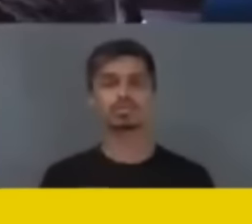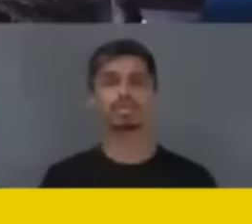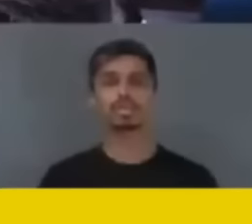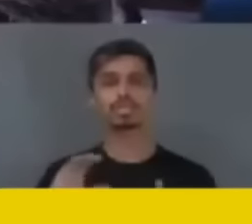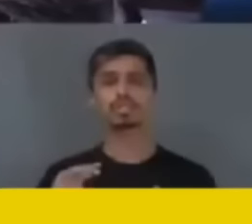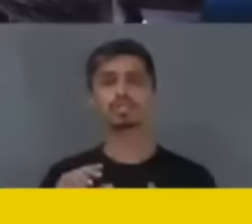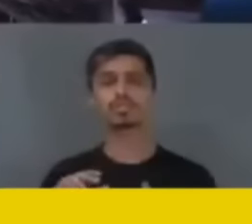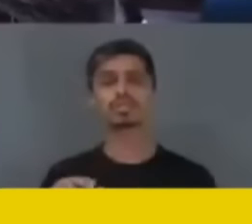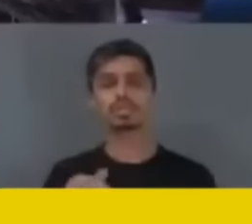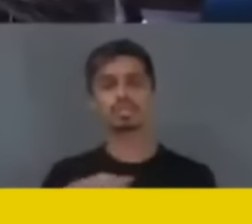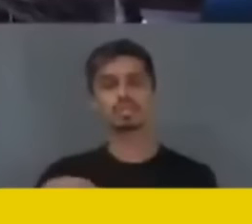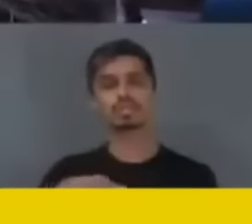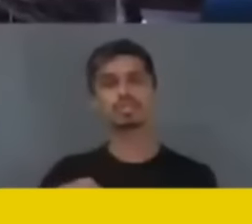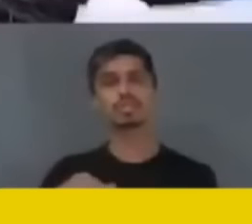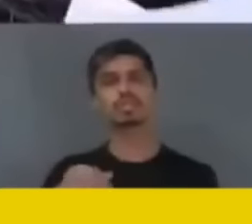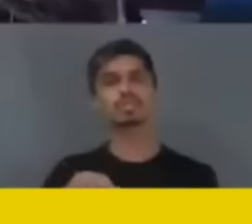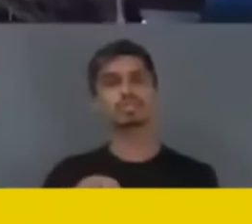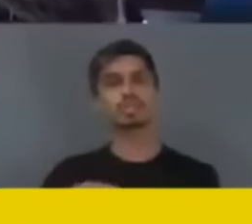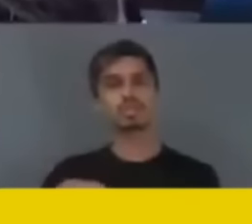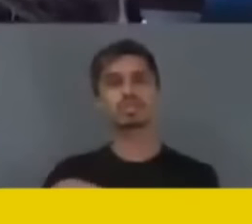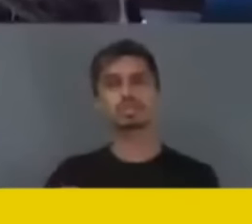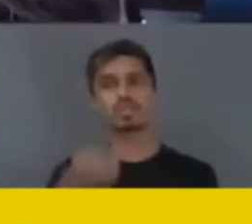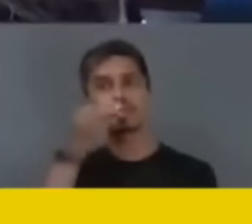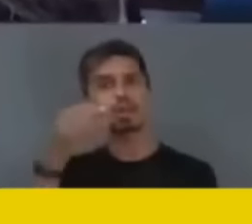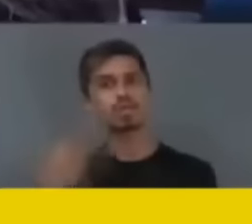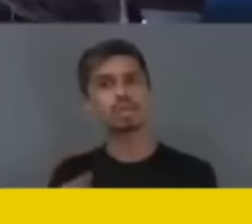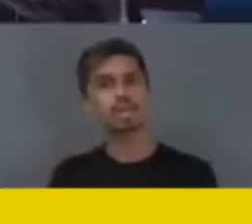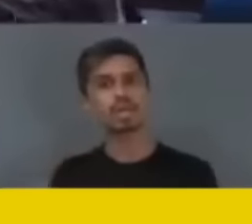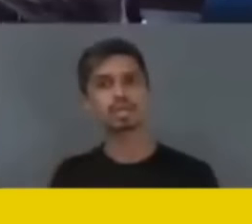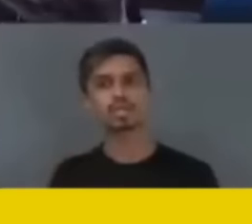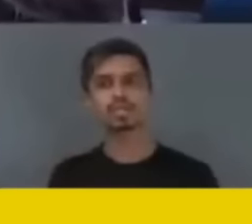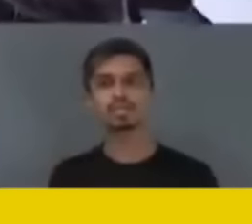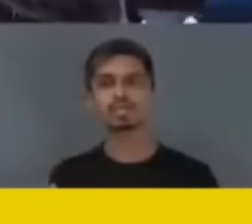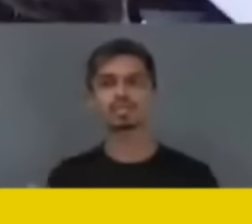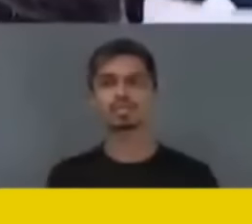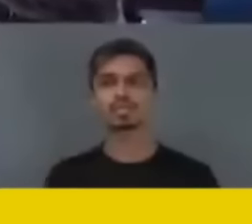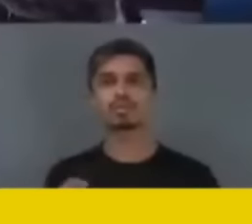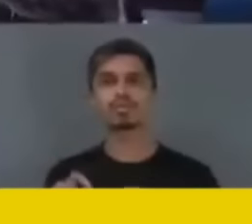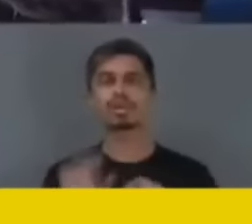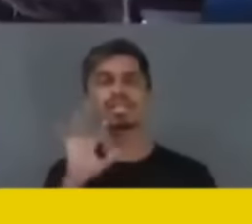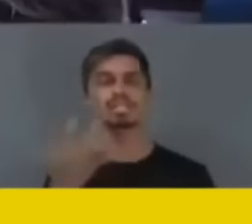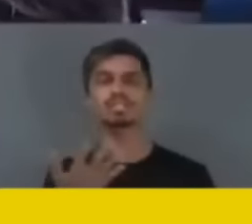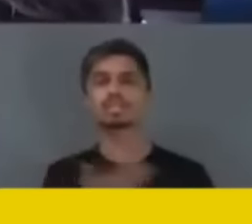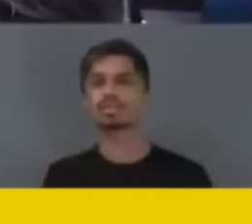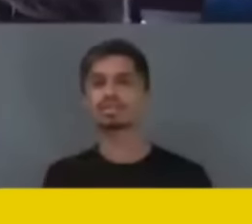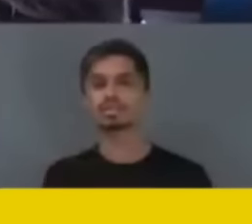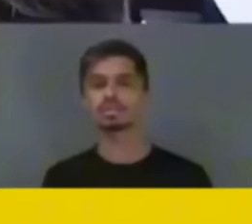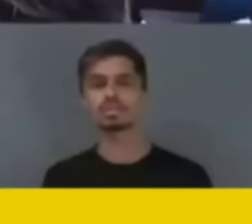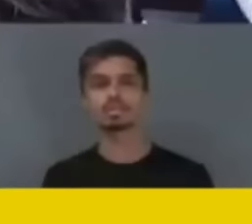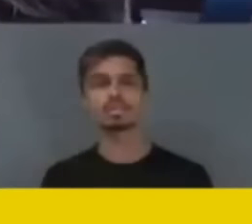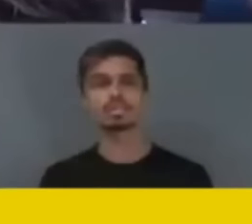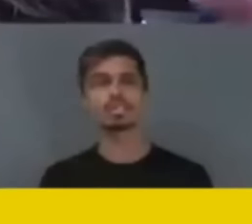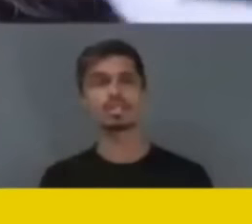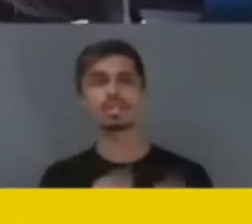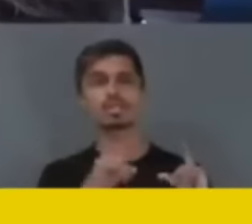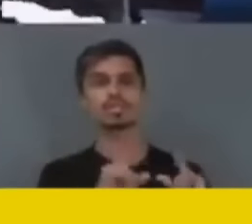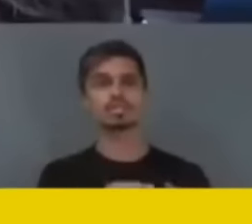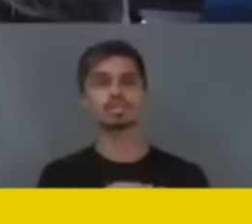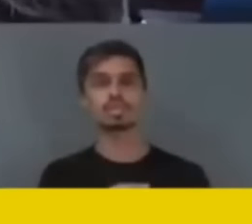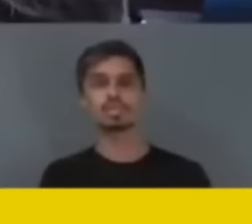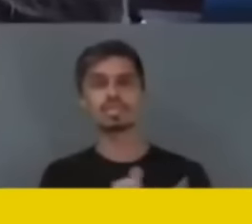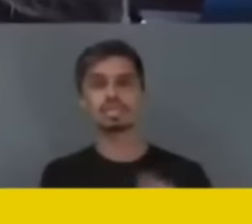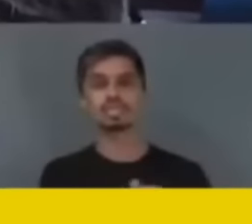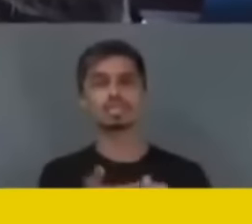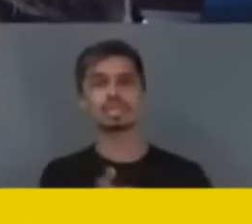Transporte. Será que não é importante ouvi-los sobre quais serão as decisões tomadas para reduzir, para adaptação